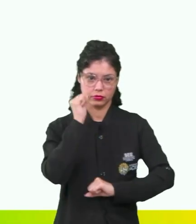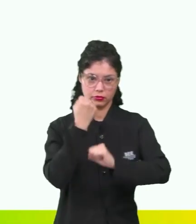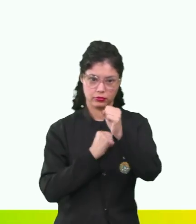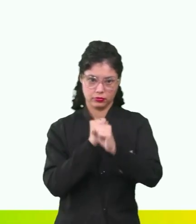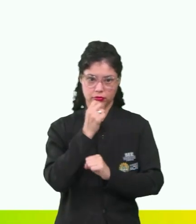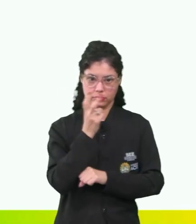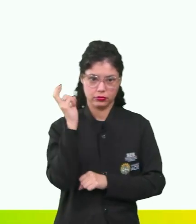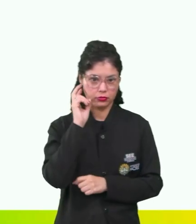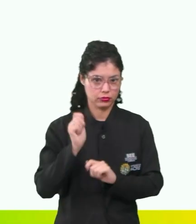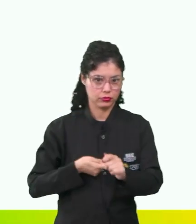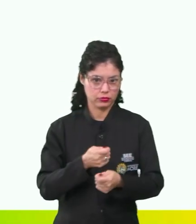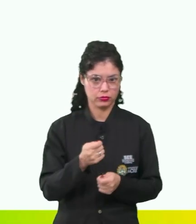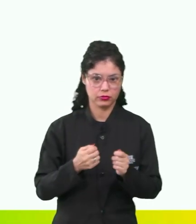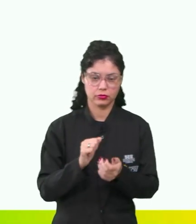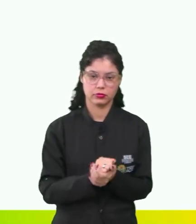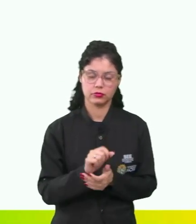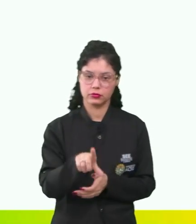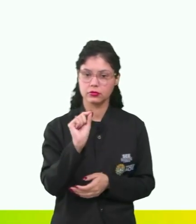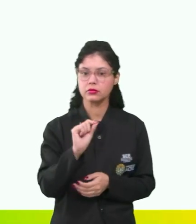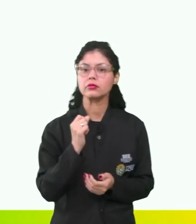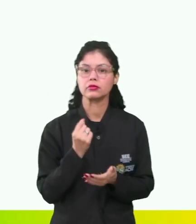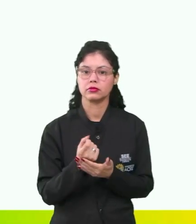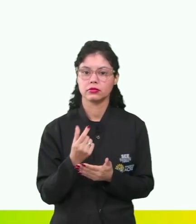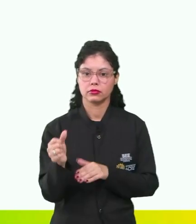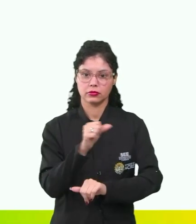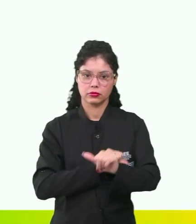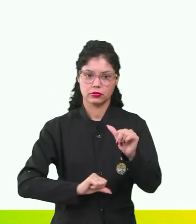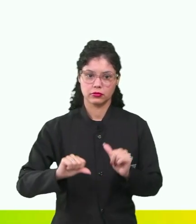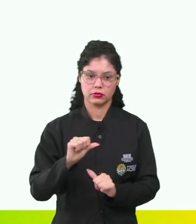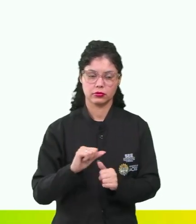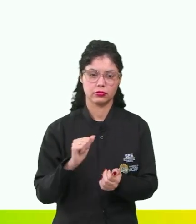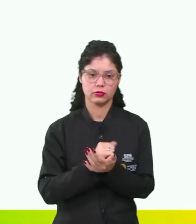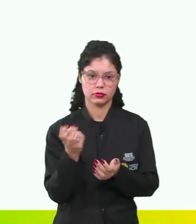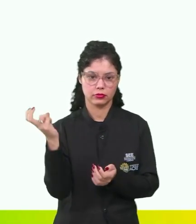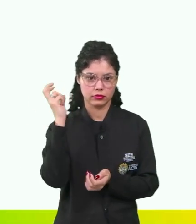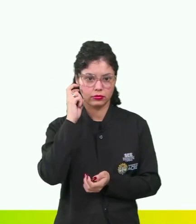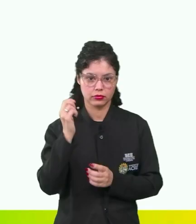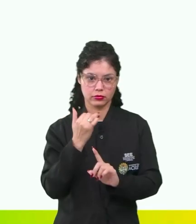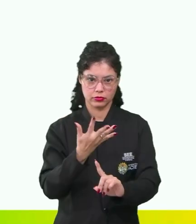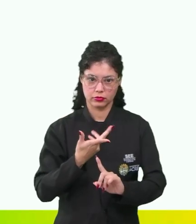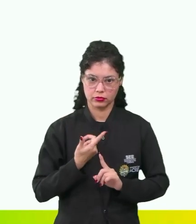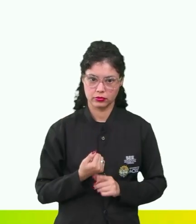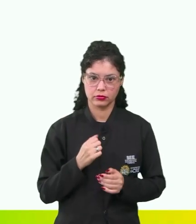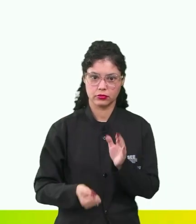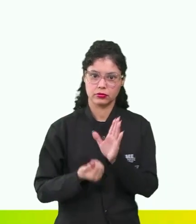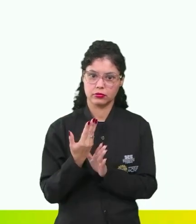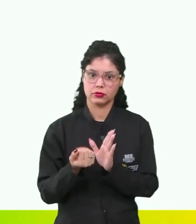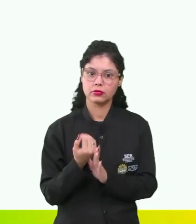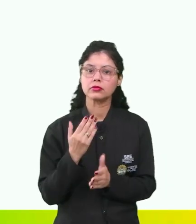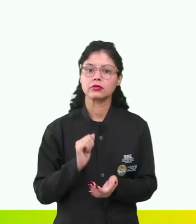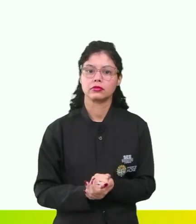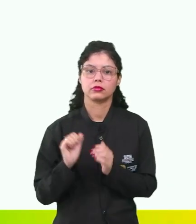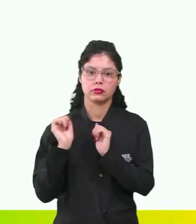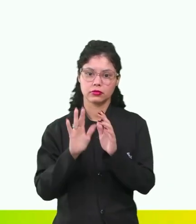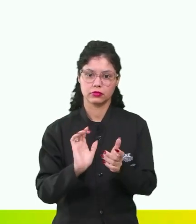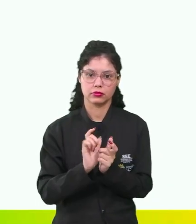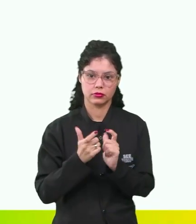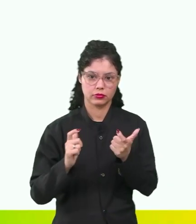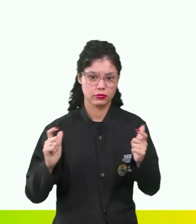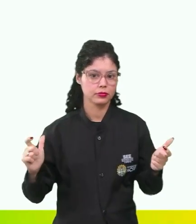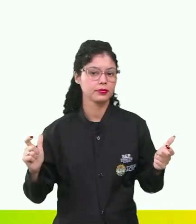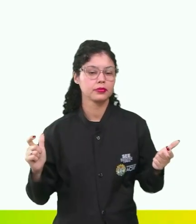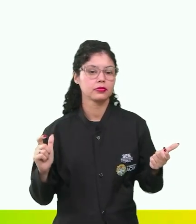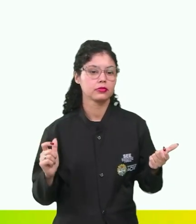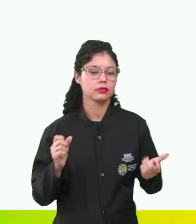indústria cultural manipula as preferências do consumo, transformando a cultura e a arte em produto